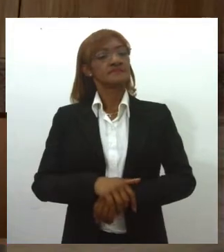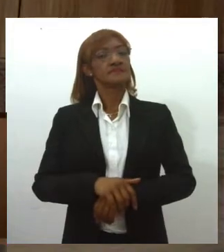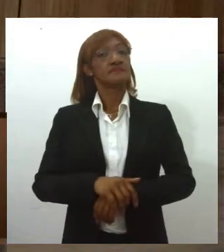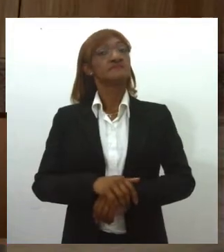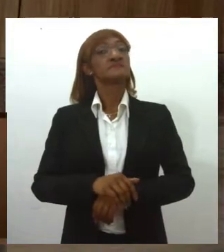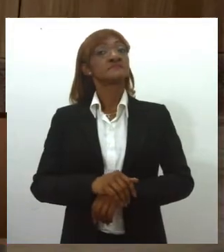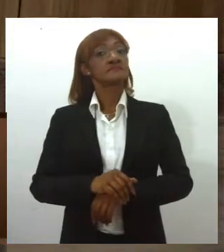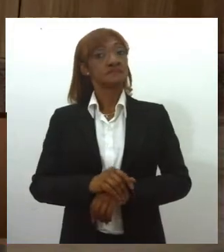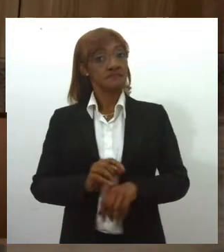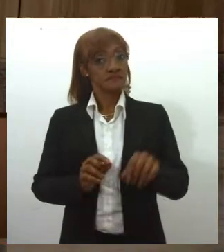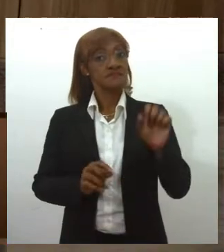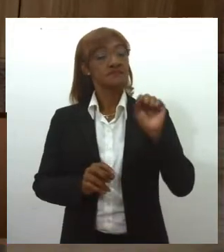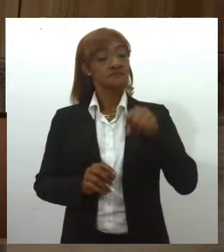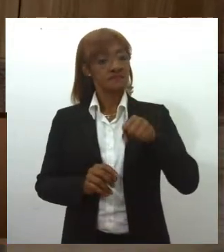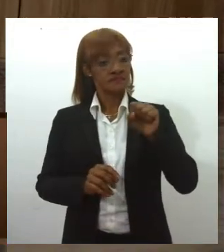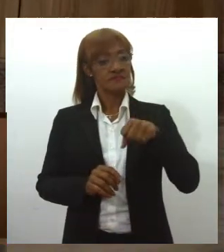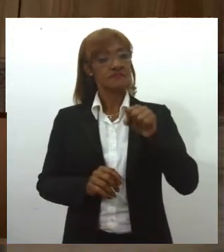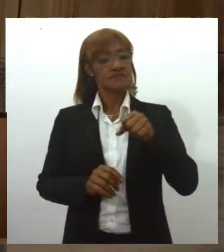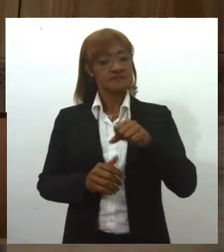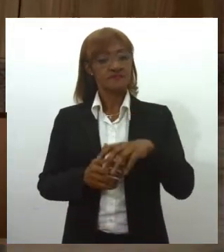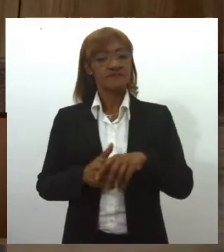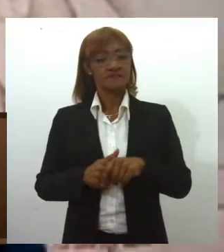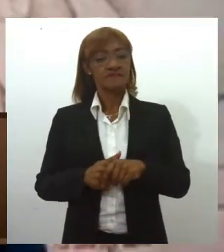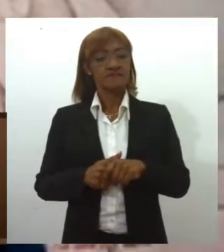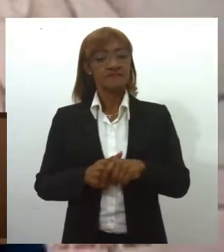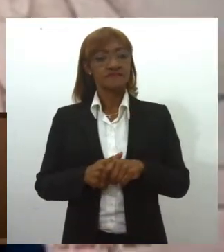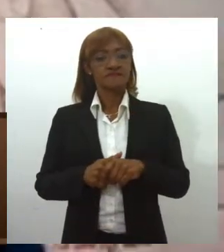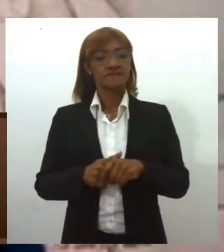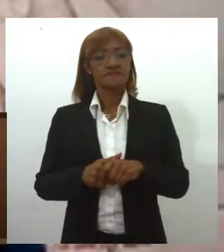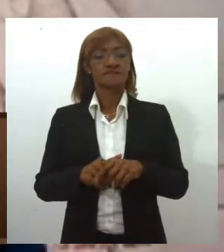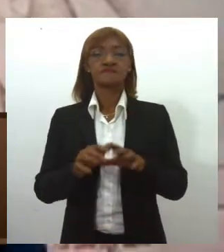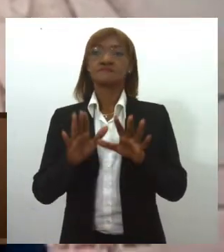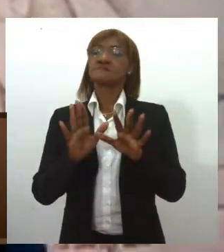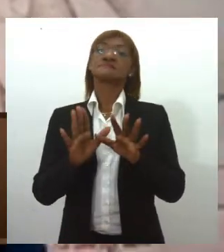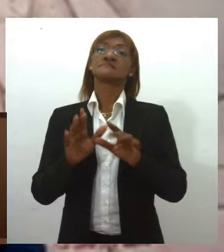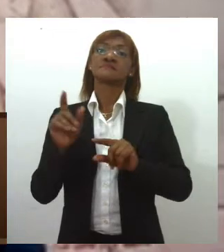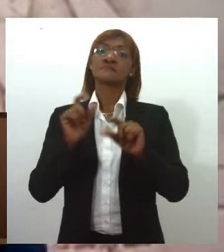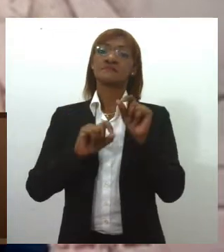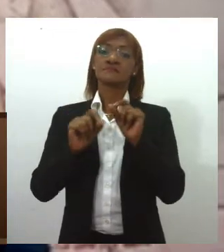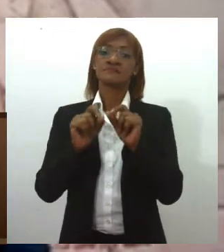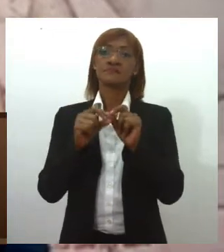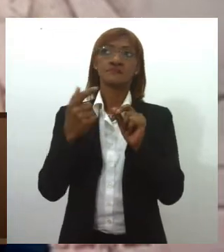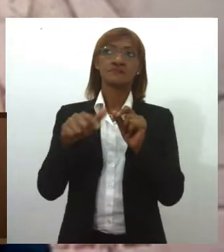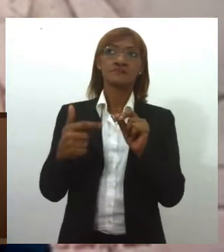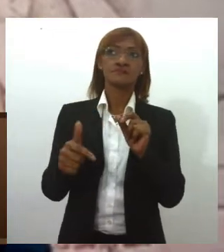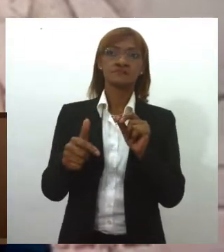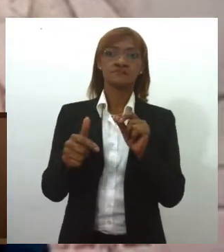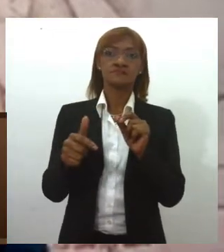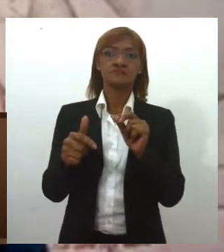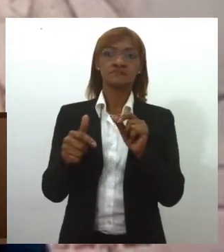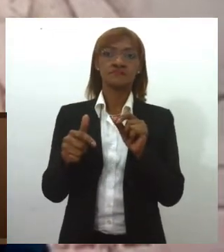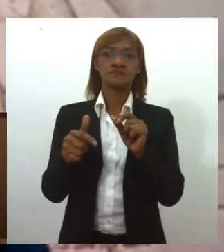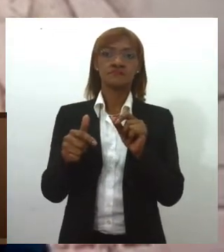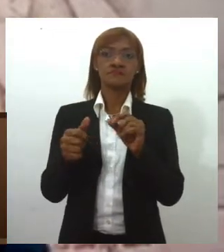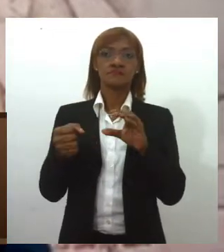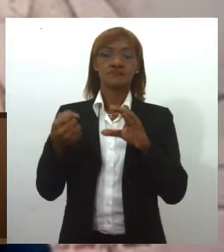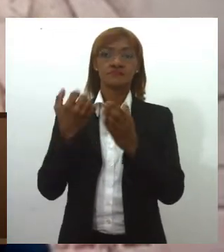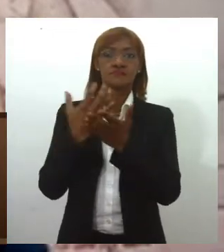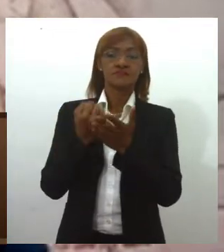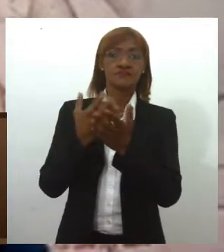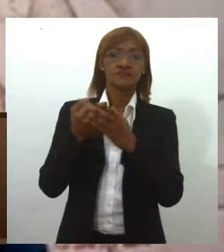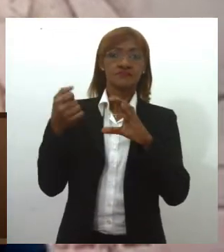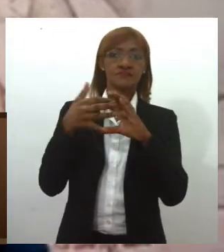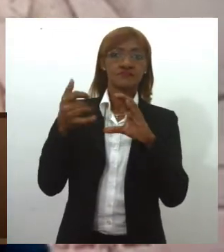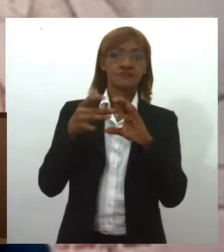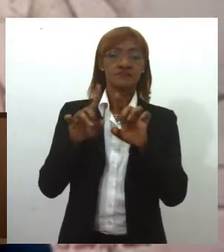Sentimos, Sara, sentimos. Eu não tenho esse dado preciso aqui, mas com certeza o